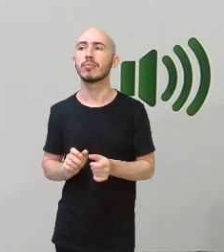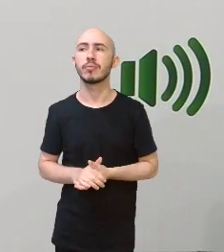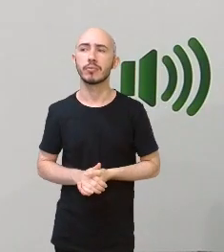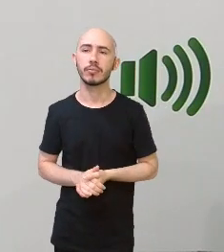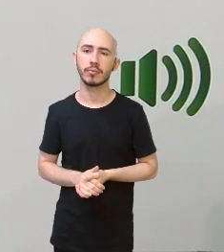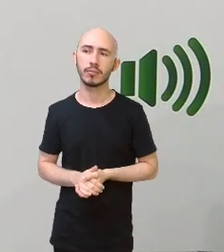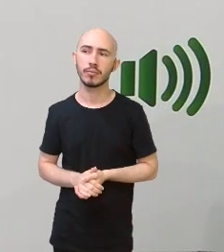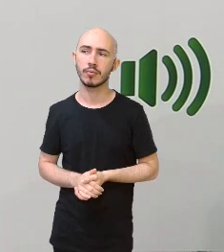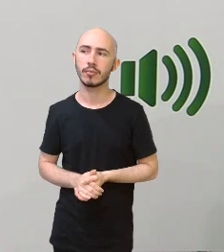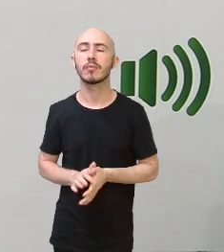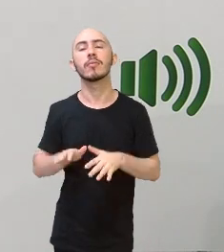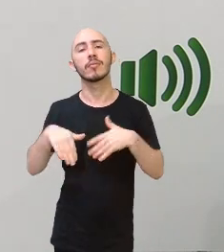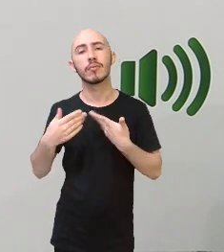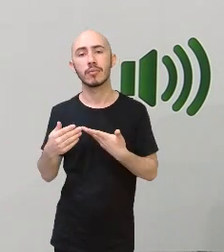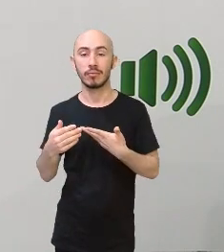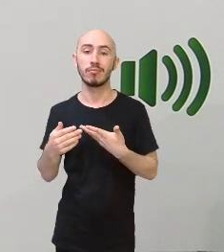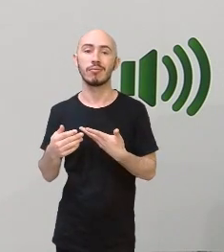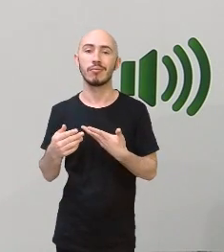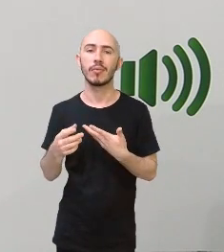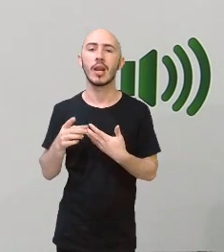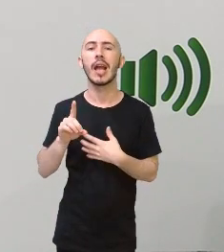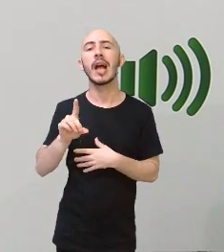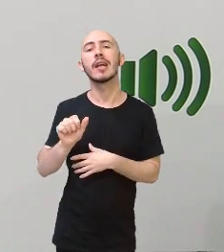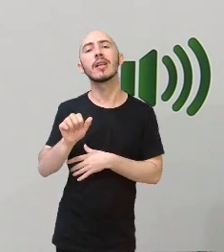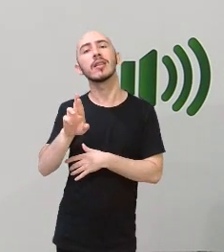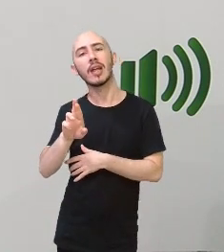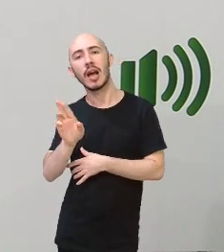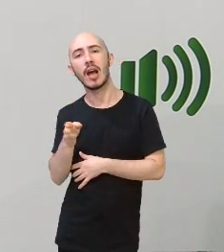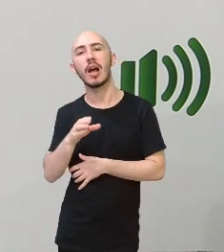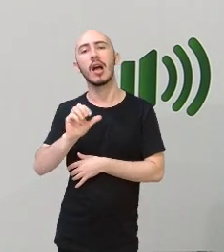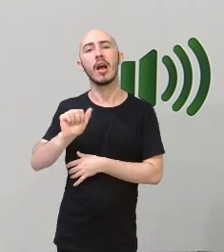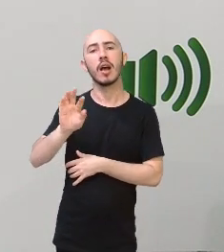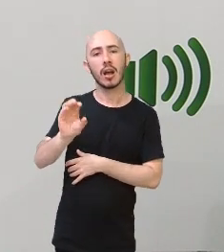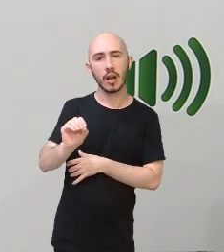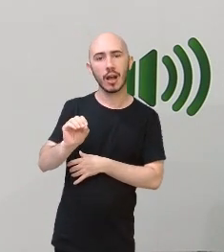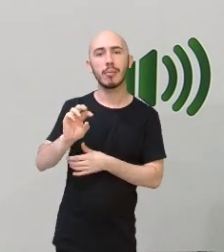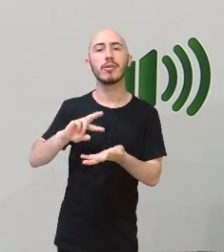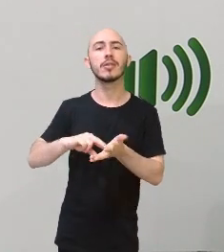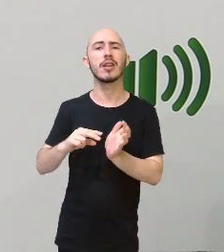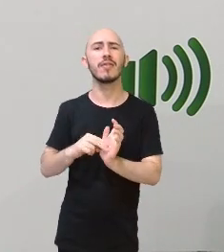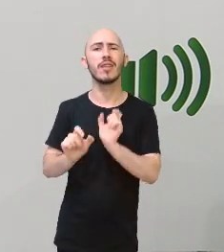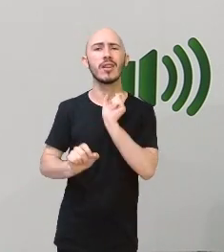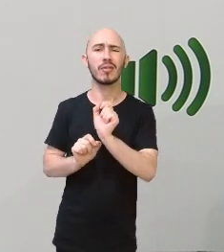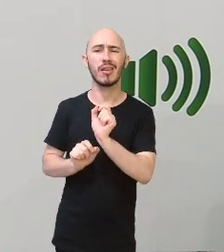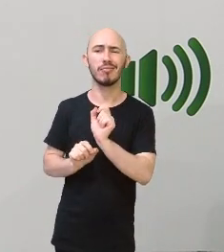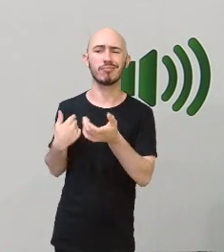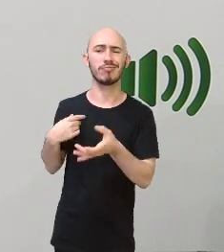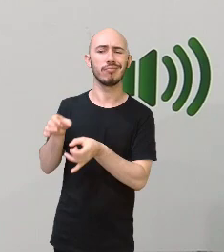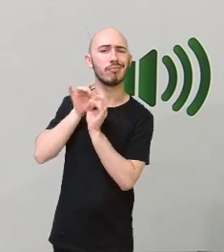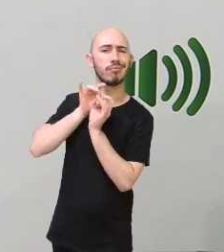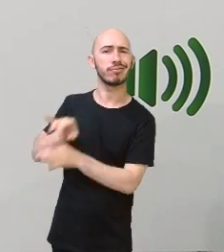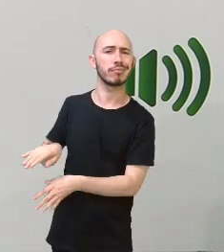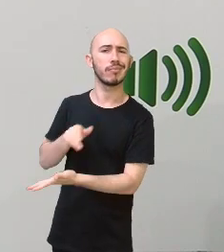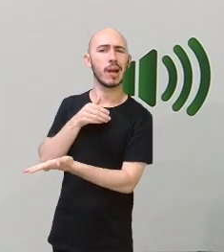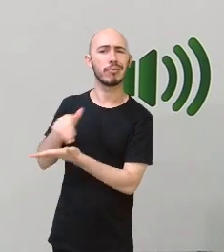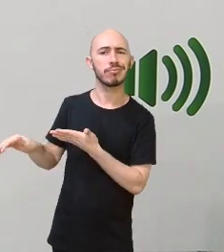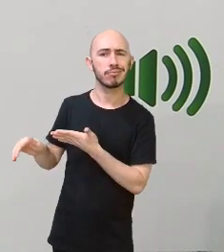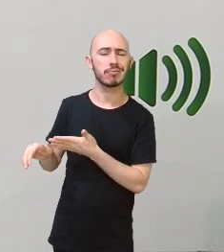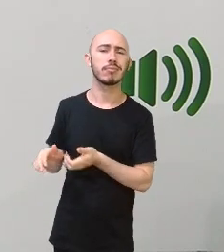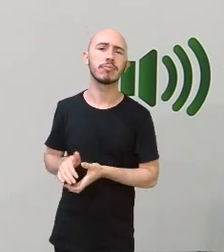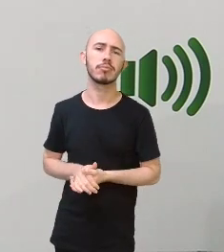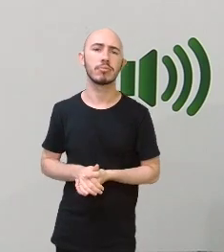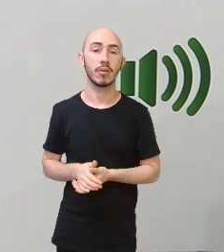significa livrar-se de algo. É uma expressão, é outro significado da palavra cabo, né? Então, eu digo assim, olha, eu vou dar